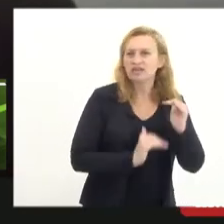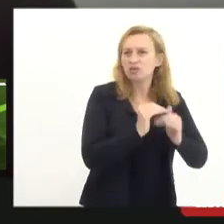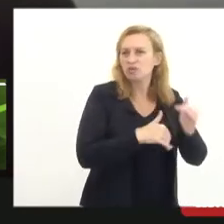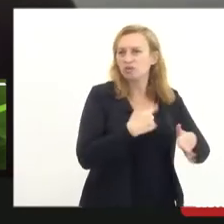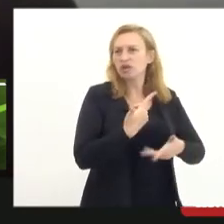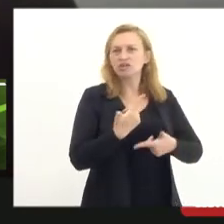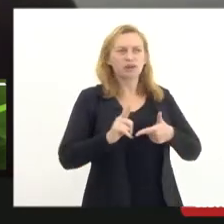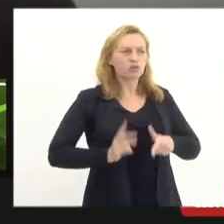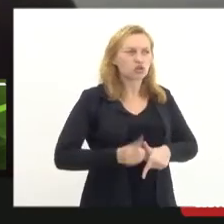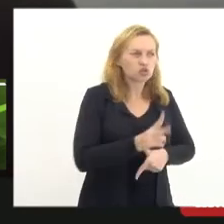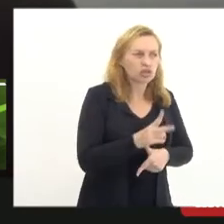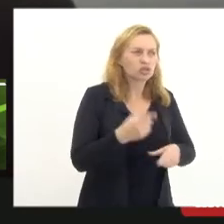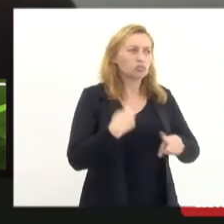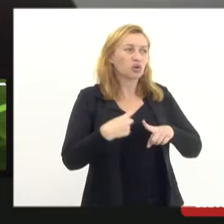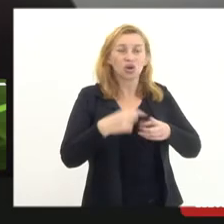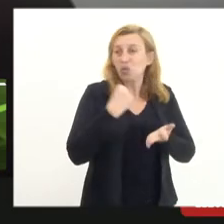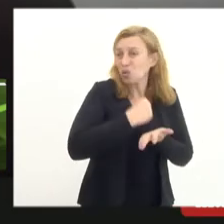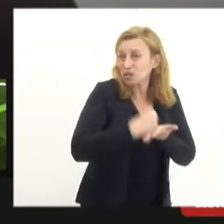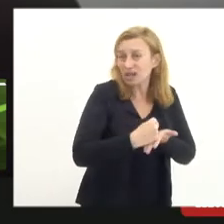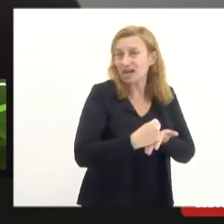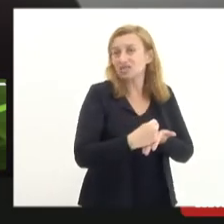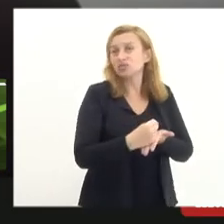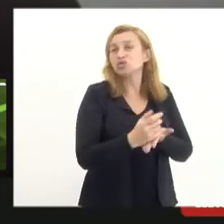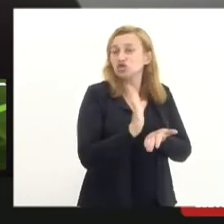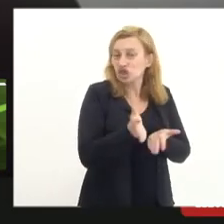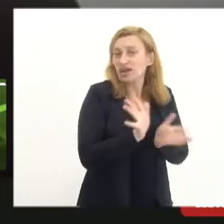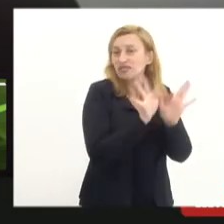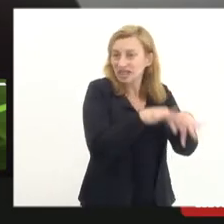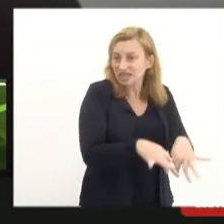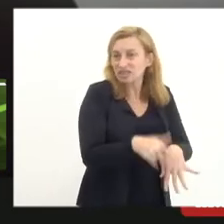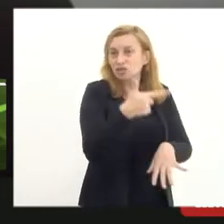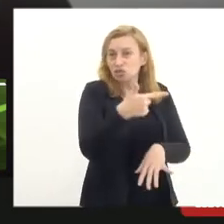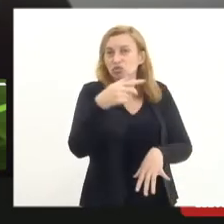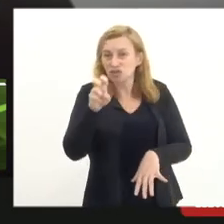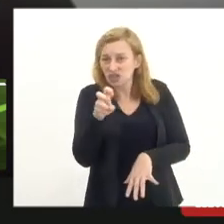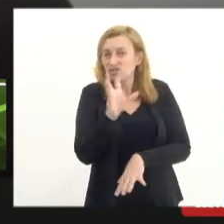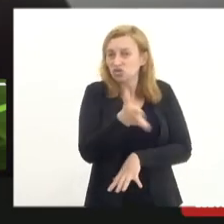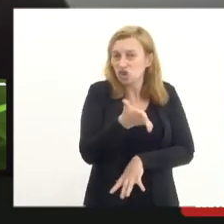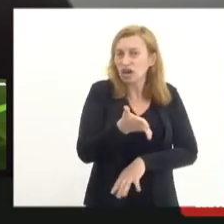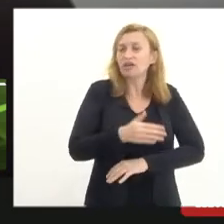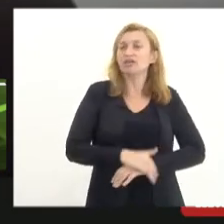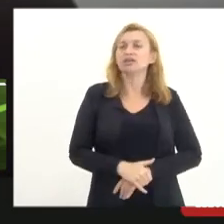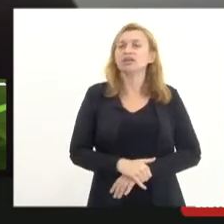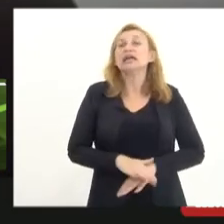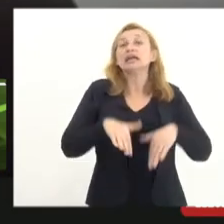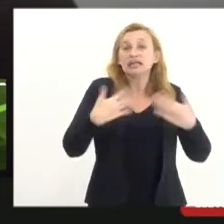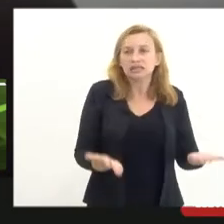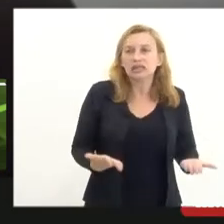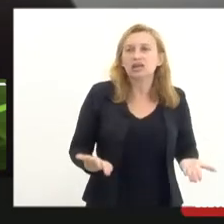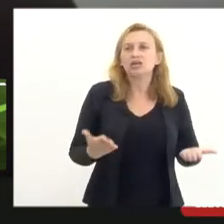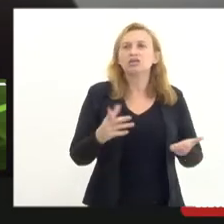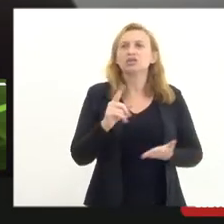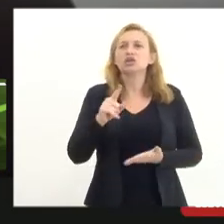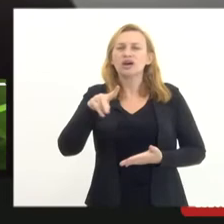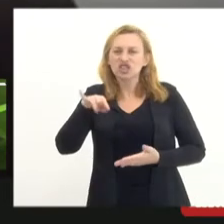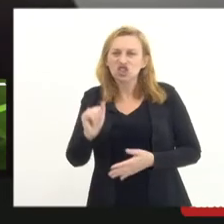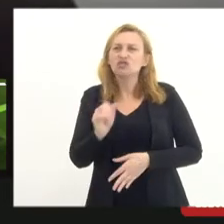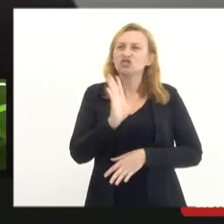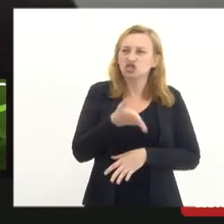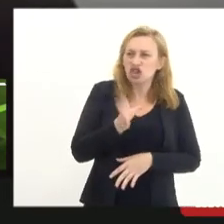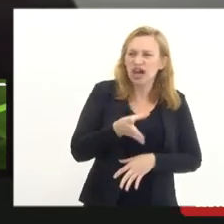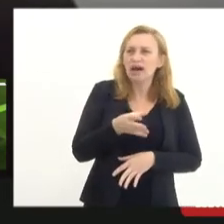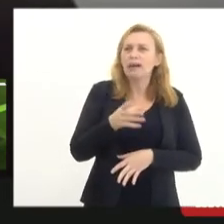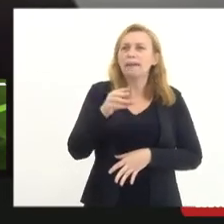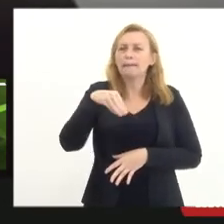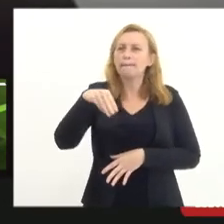continuidade de operação, até porque o contrato de concessão termina em 2025. Né? Então, são ativos bem maduros e, hoje